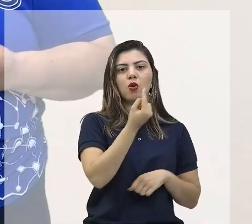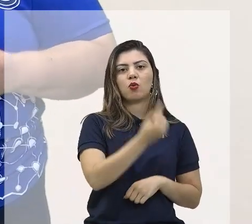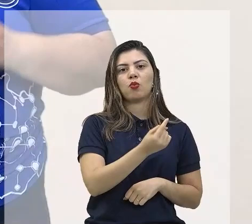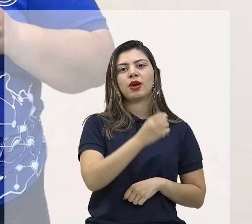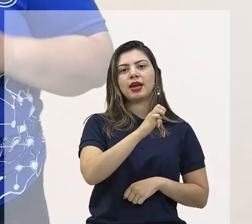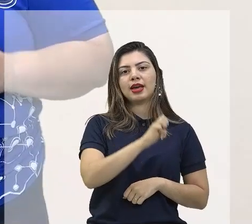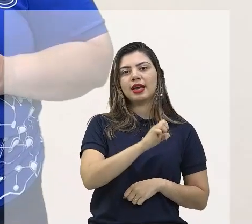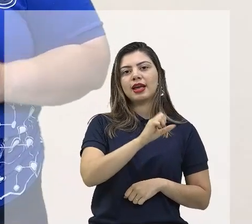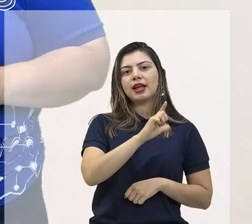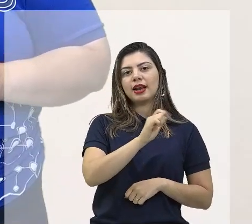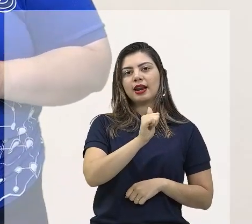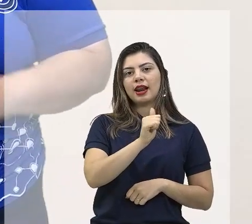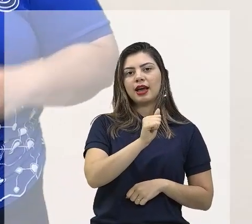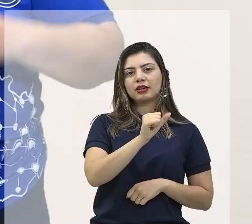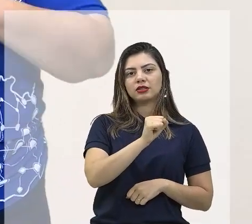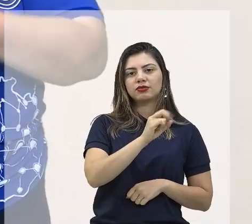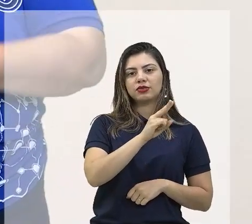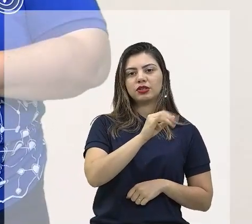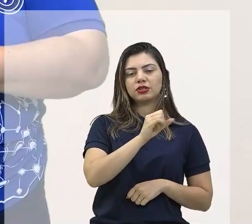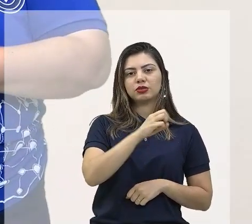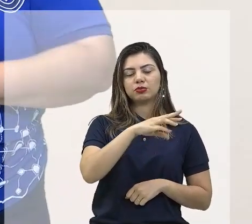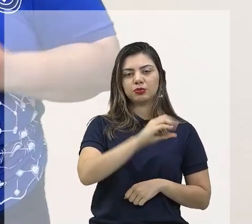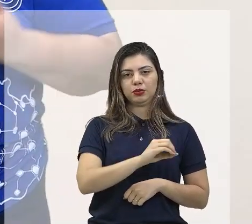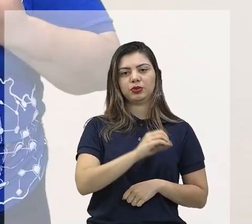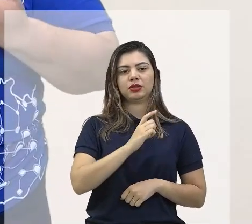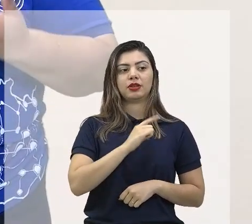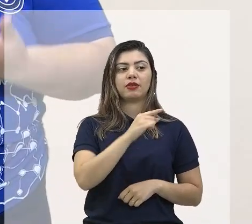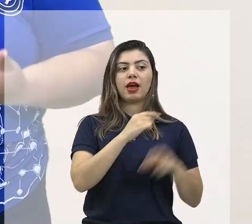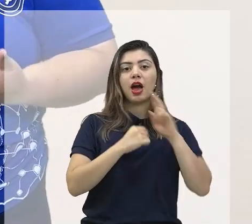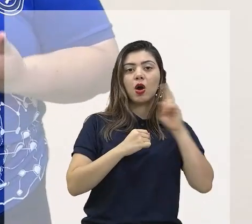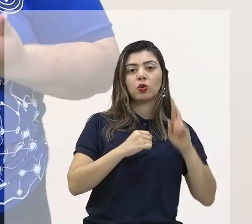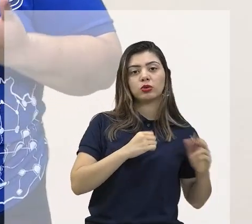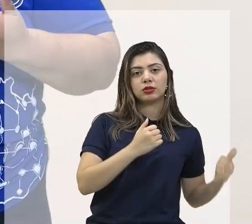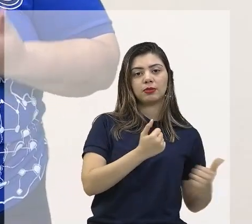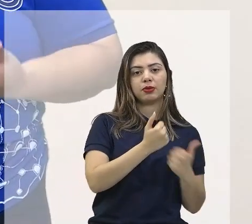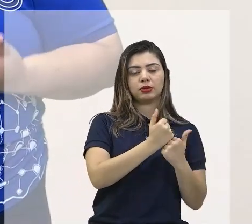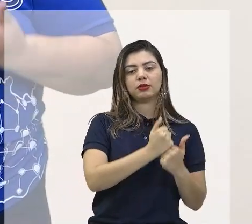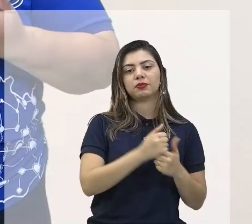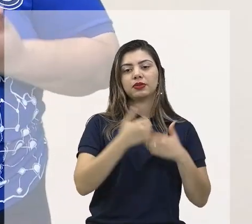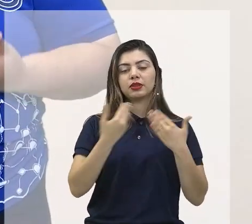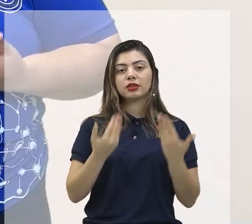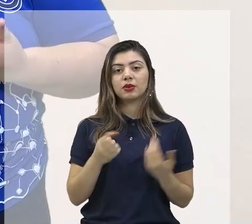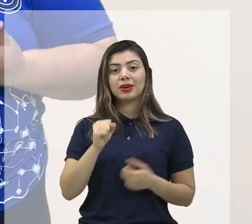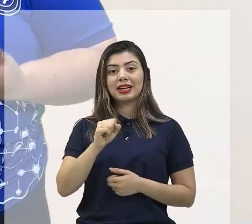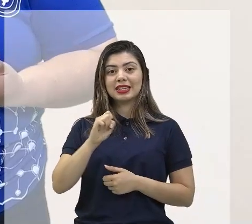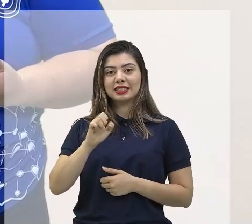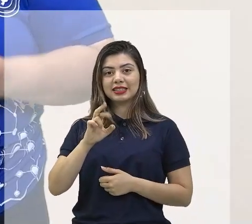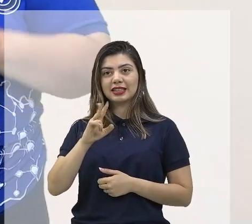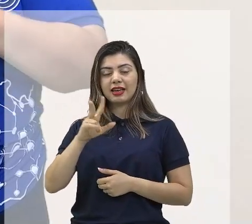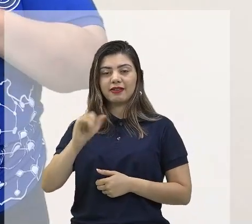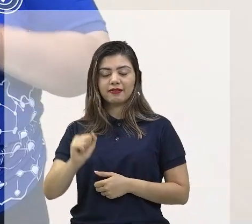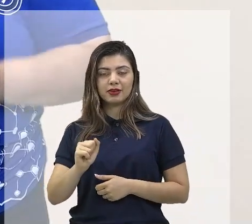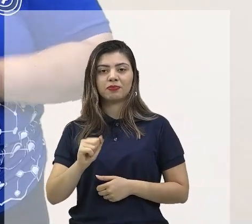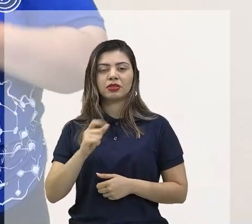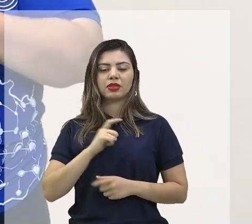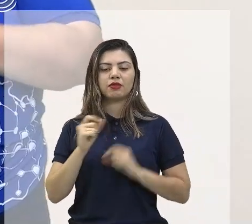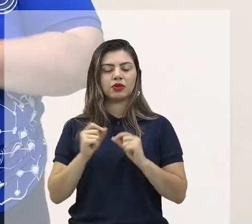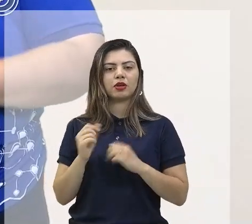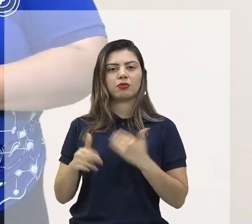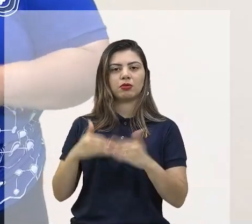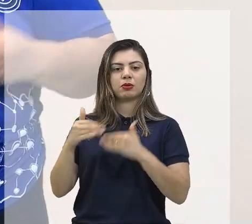pan-eslavismo apoiado pela Rússia. A Sérvia, fortalecida após as guerras balcânicas de